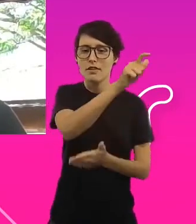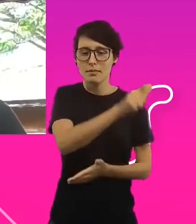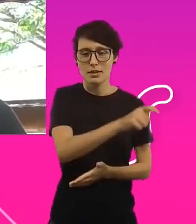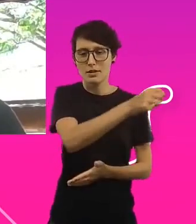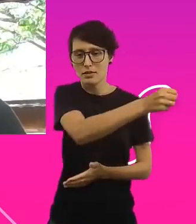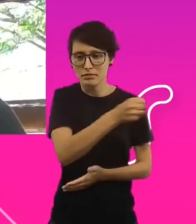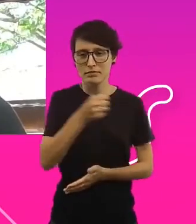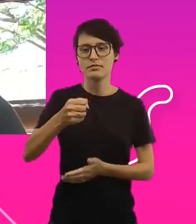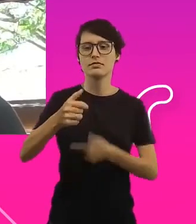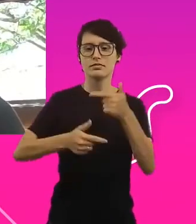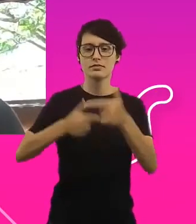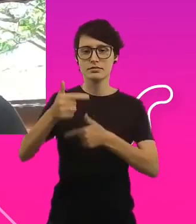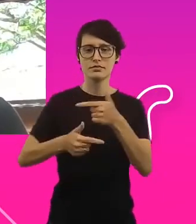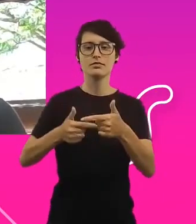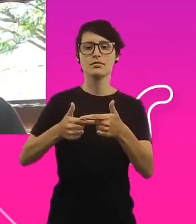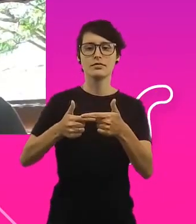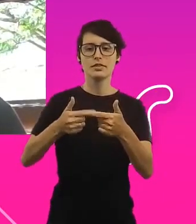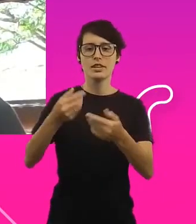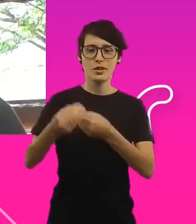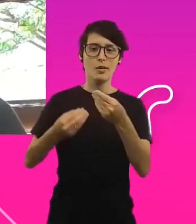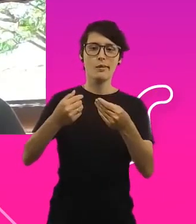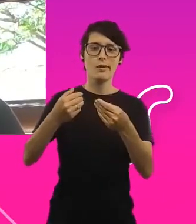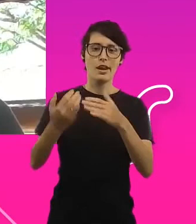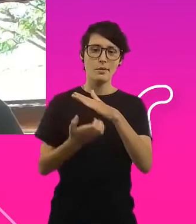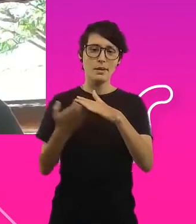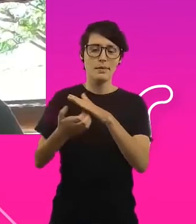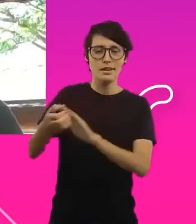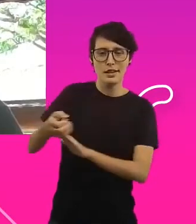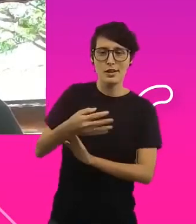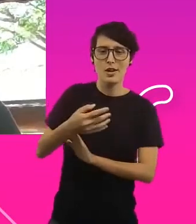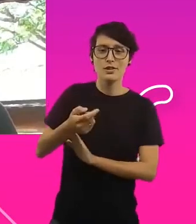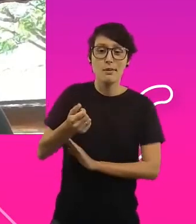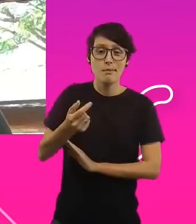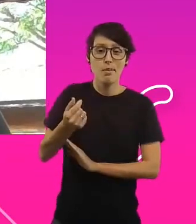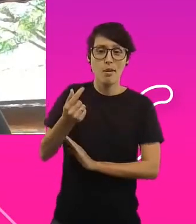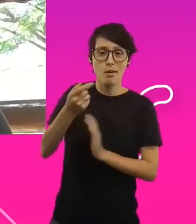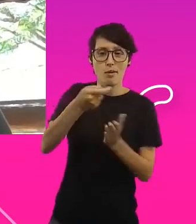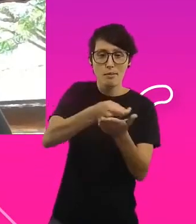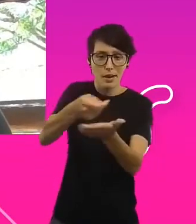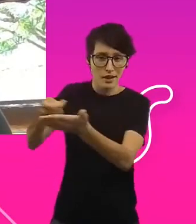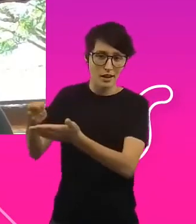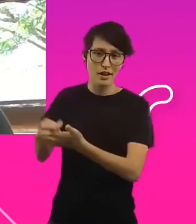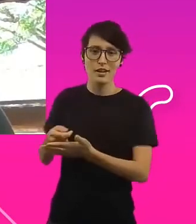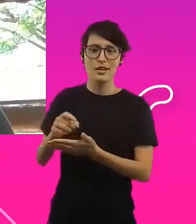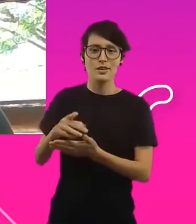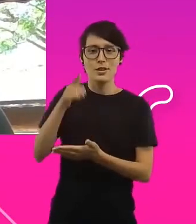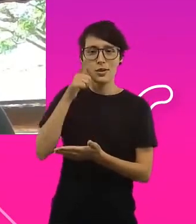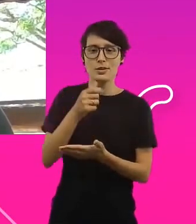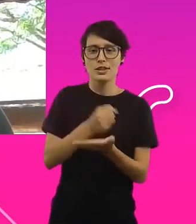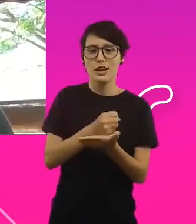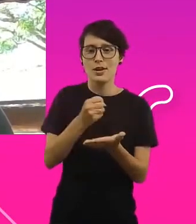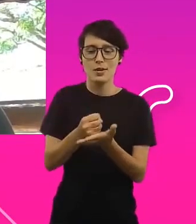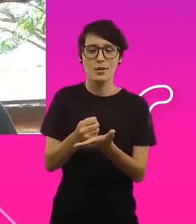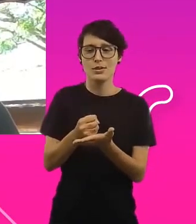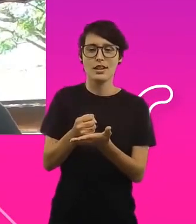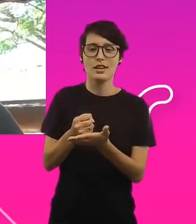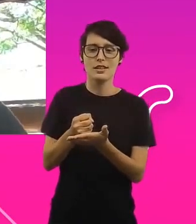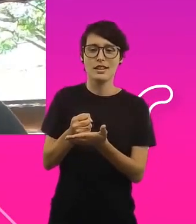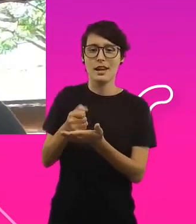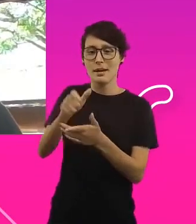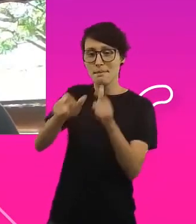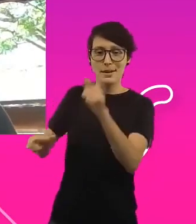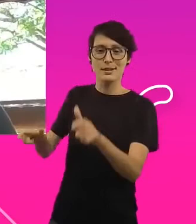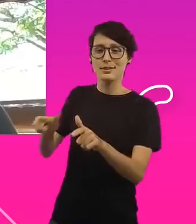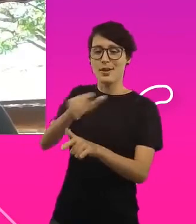trabalharem, e como era uma empresa muito nova, eu tinha pouco dinheiro para pagar, eu só conseguia contratar todo mundo que o mercado não queria. E aí,